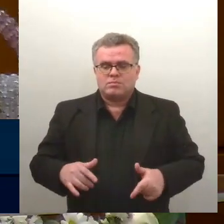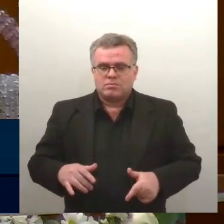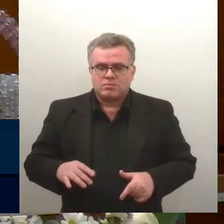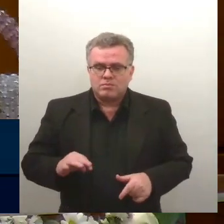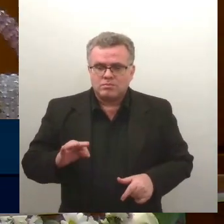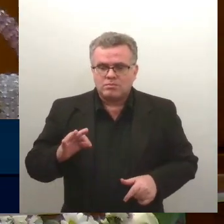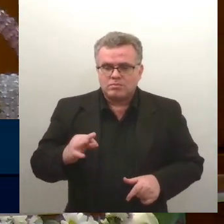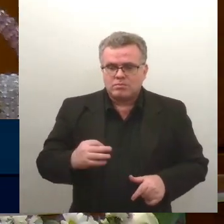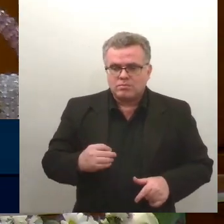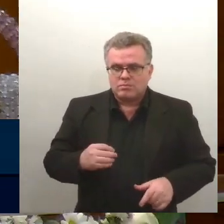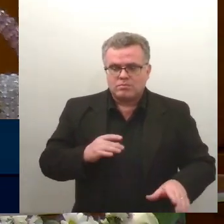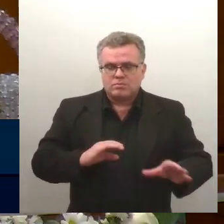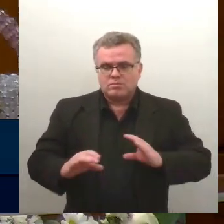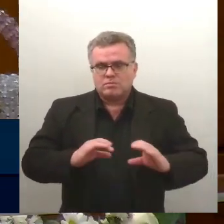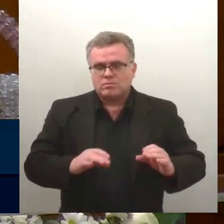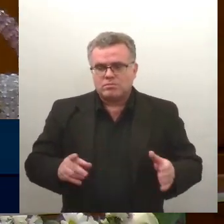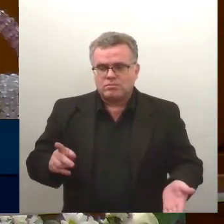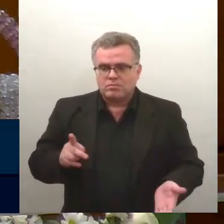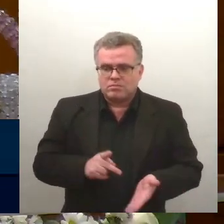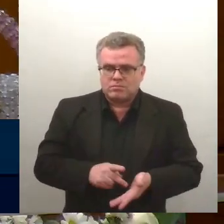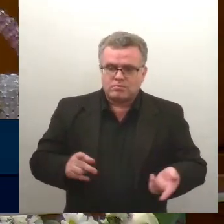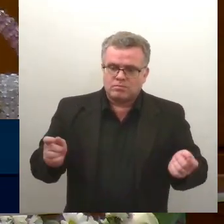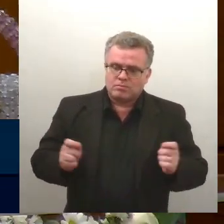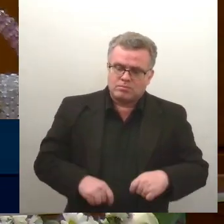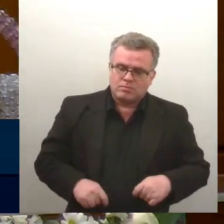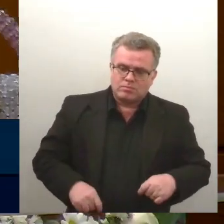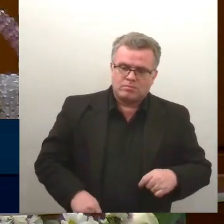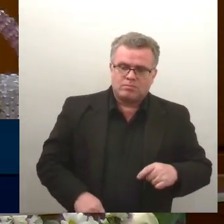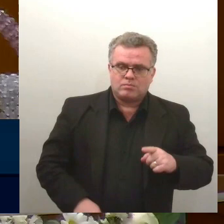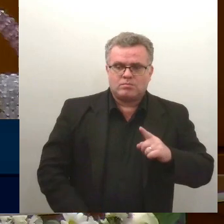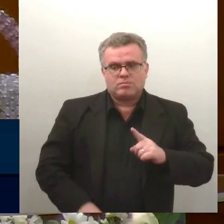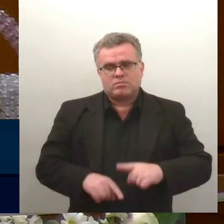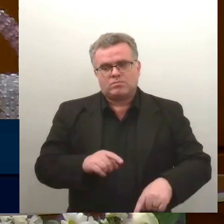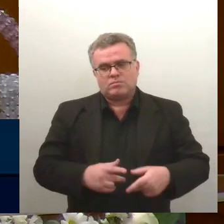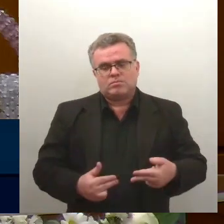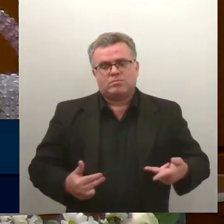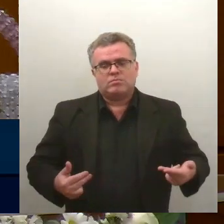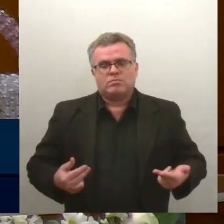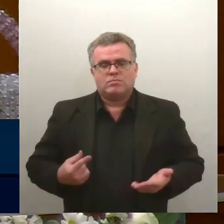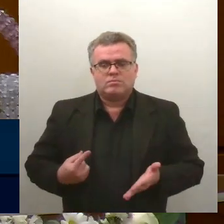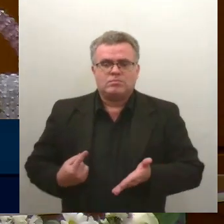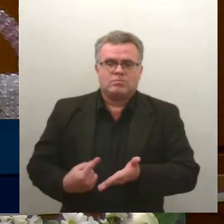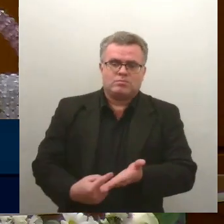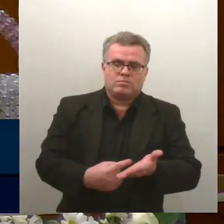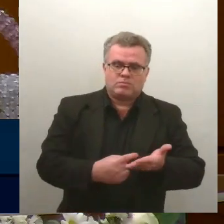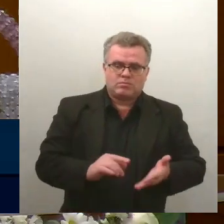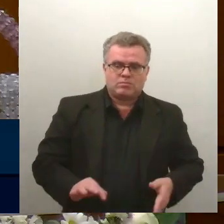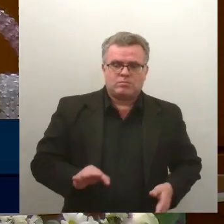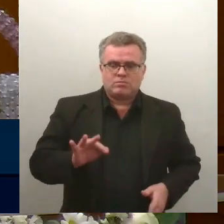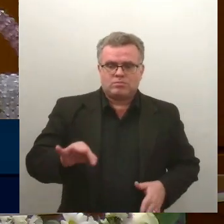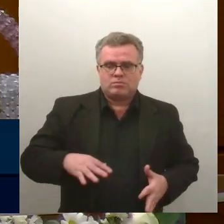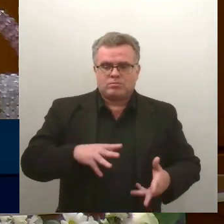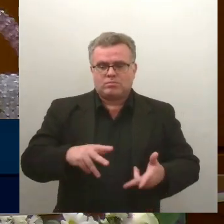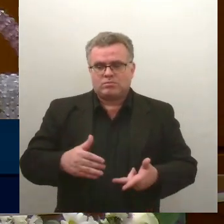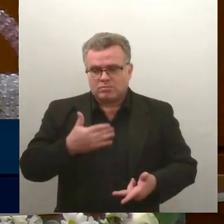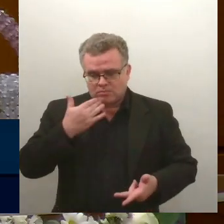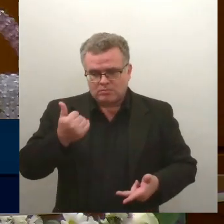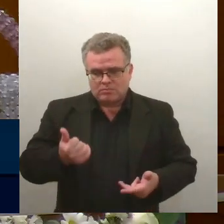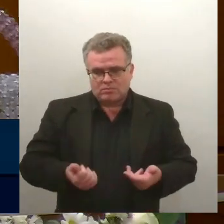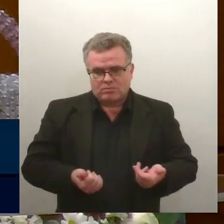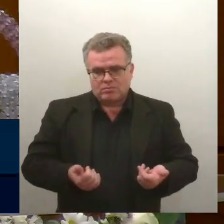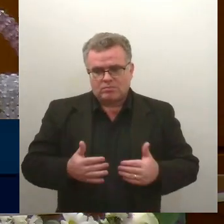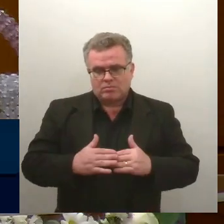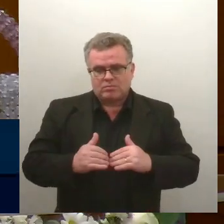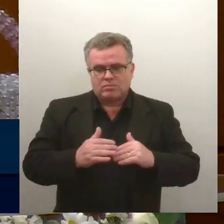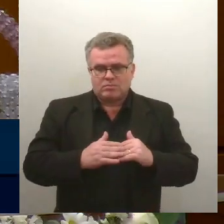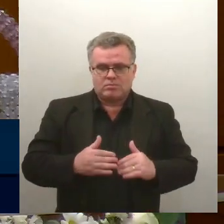um instrumento de construção de um mundo fraterno, sem fome, sem guerra, sem perseguição